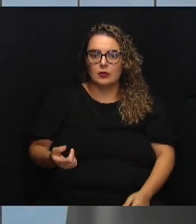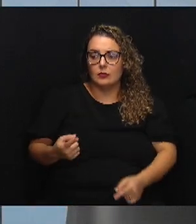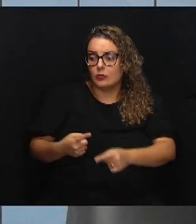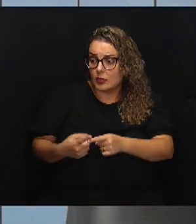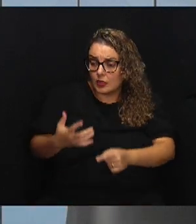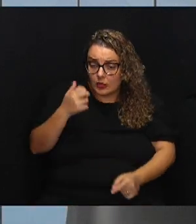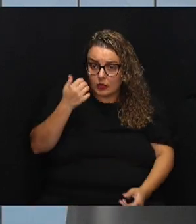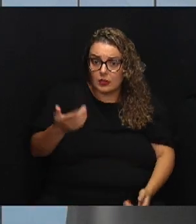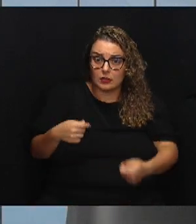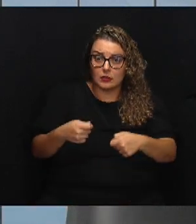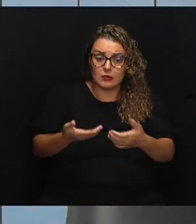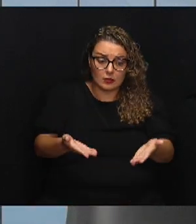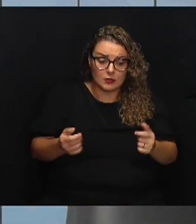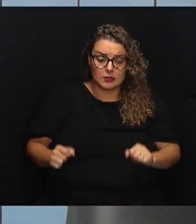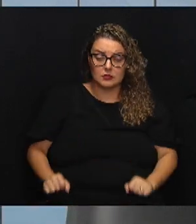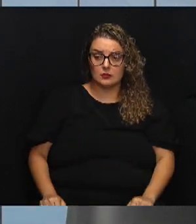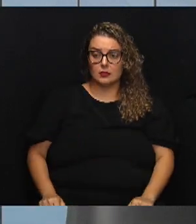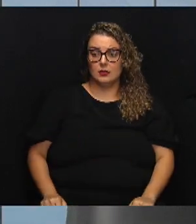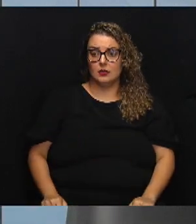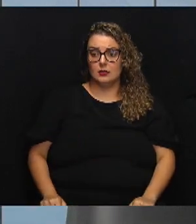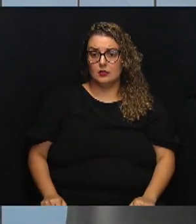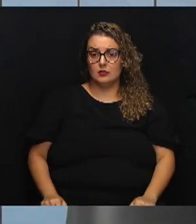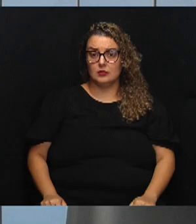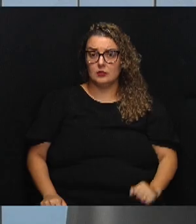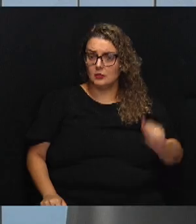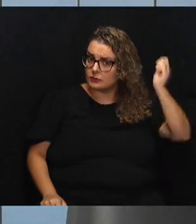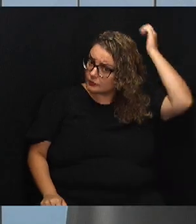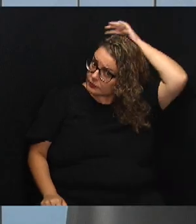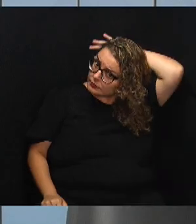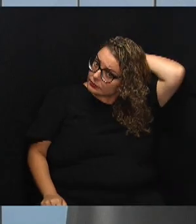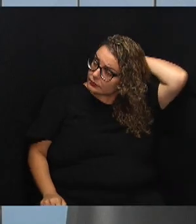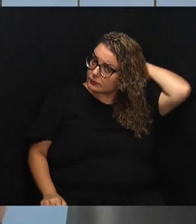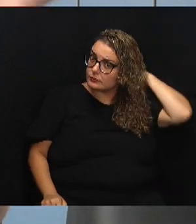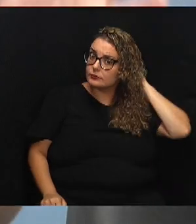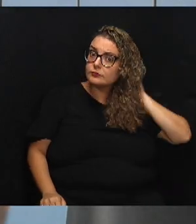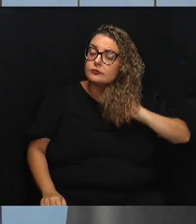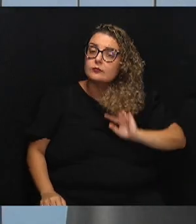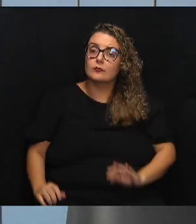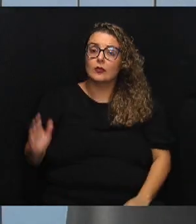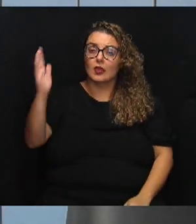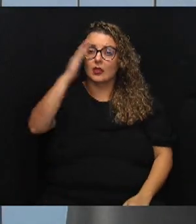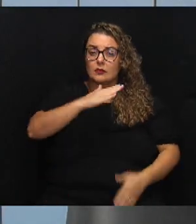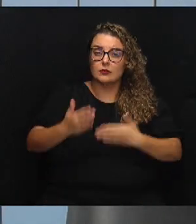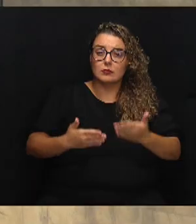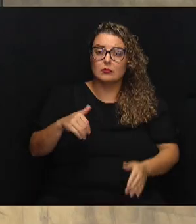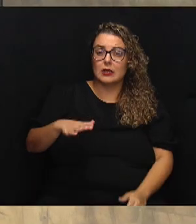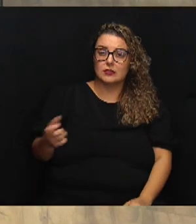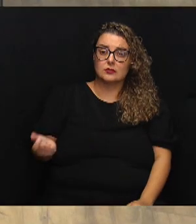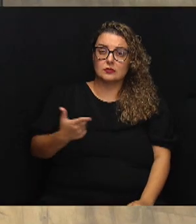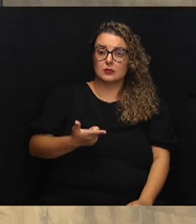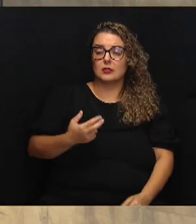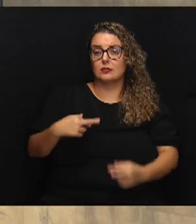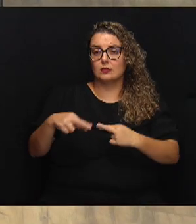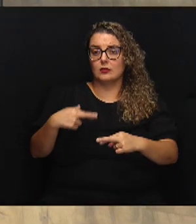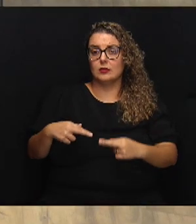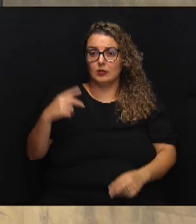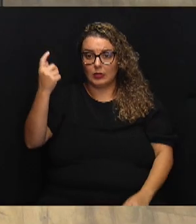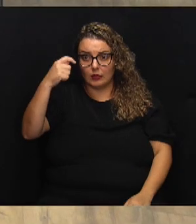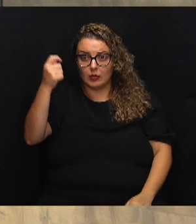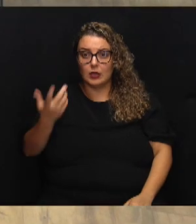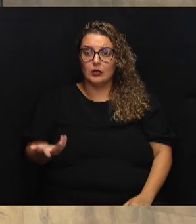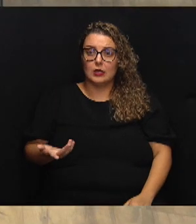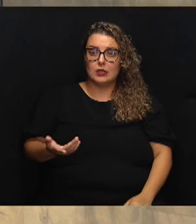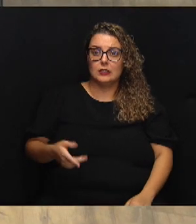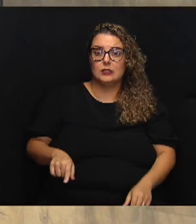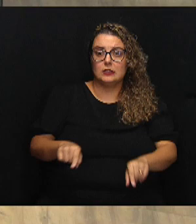estava precisando lá? Então, os maus tratos vai muito, muito além, até da questão do rodeio, também a gente vai, acho que depois